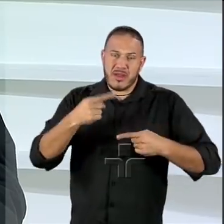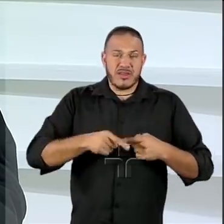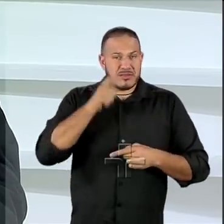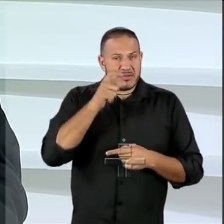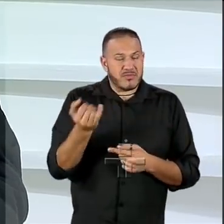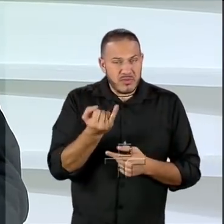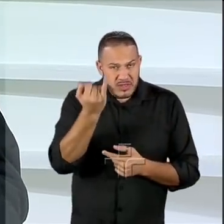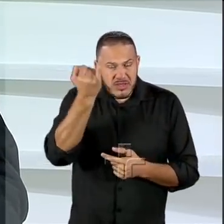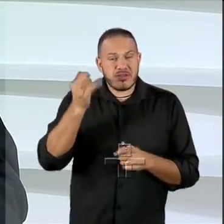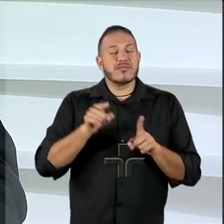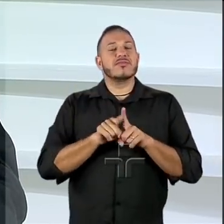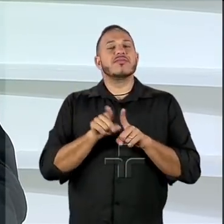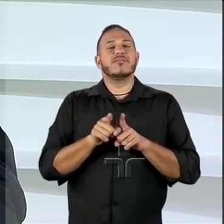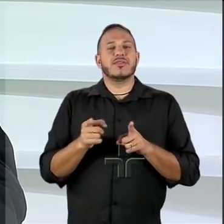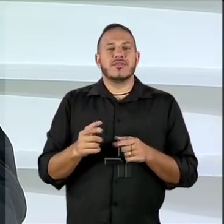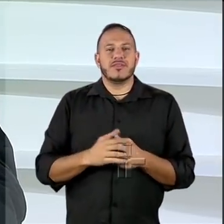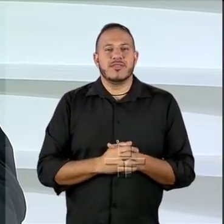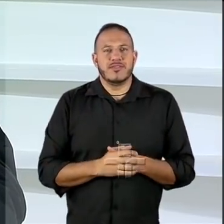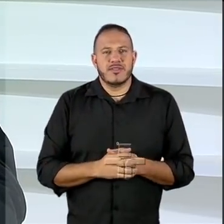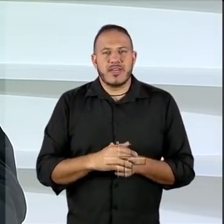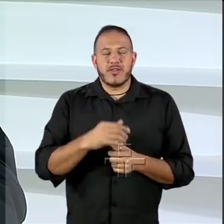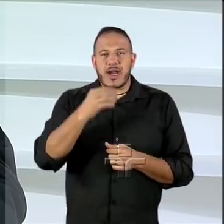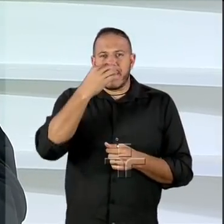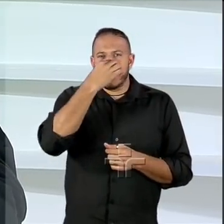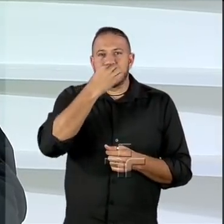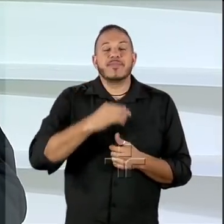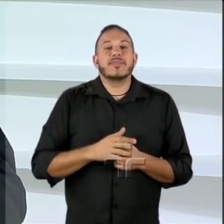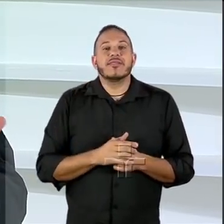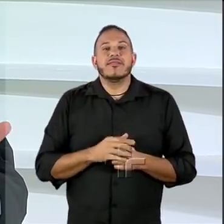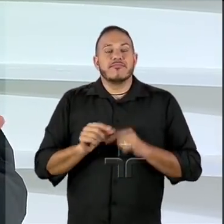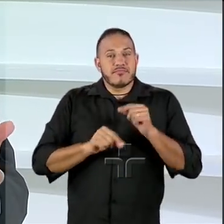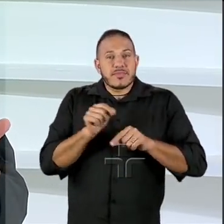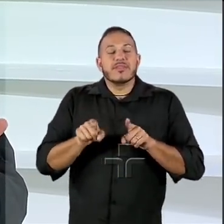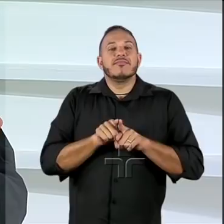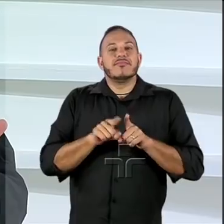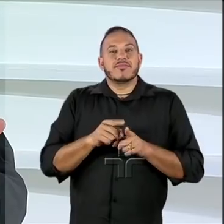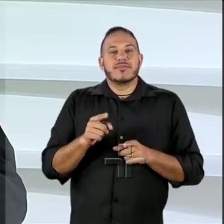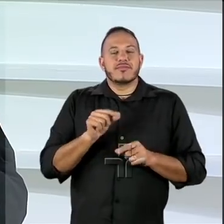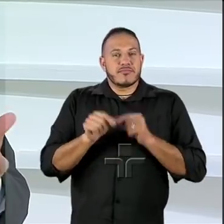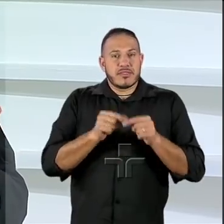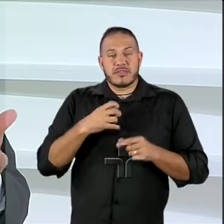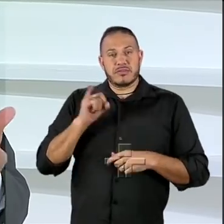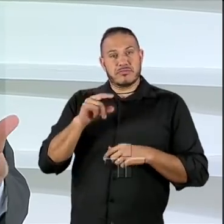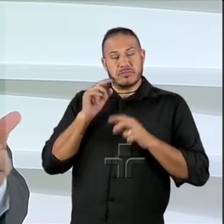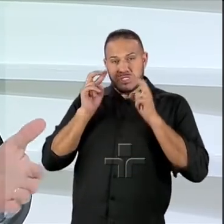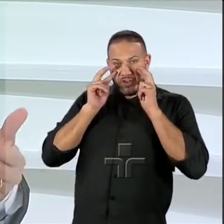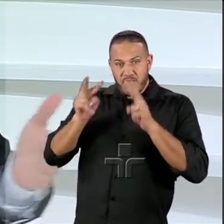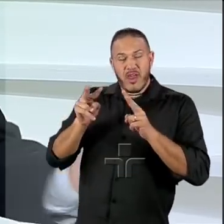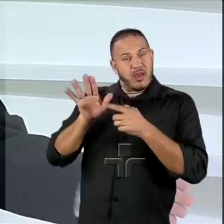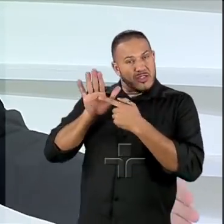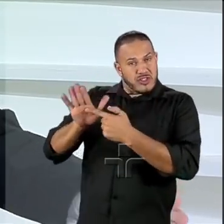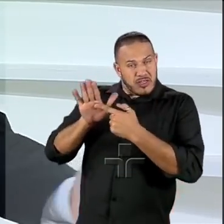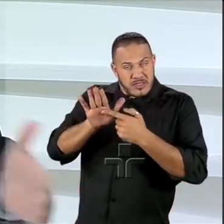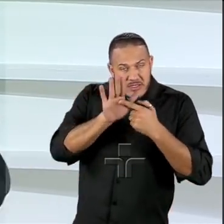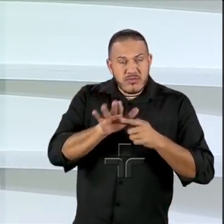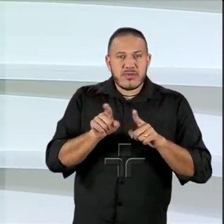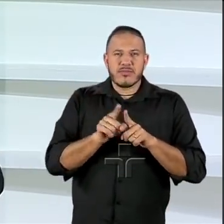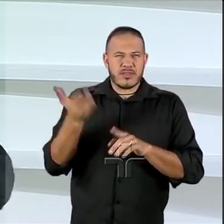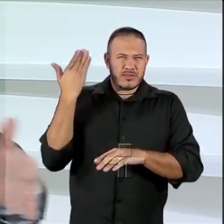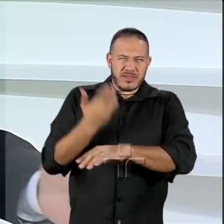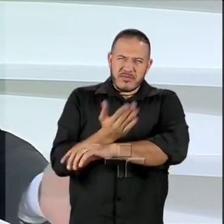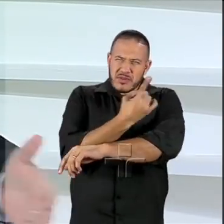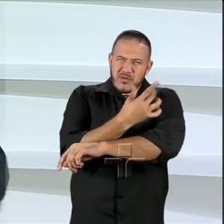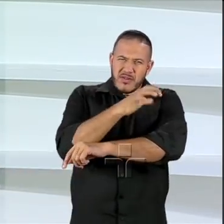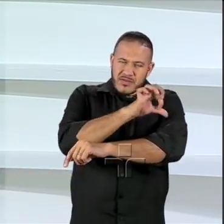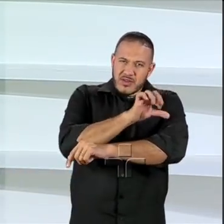importante. Esse é um debate importante. Forma de indicação para o Supremo. Se formos observar as indicações feitas de 1988